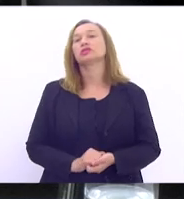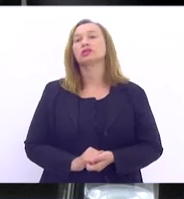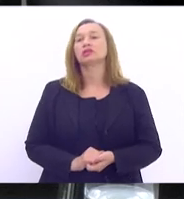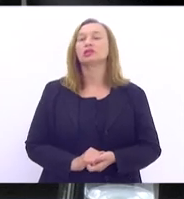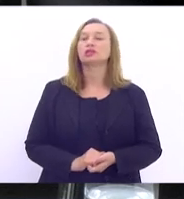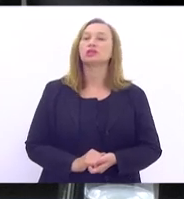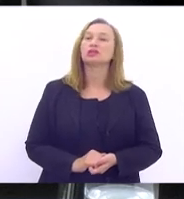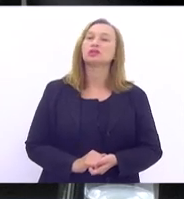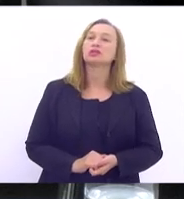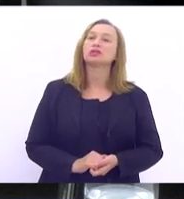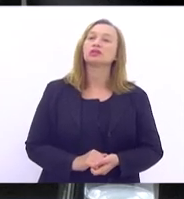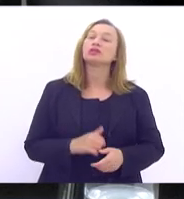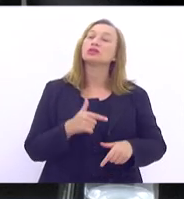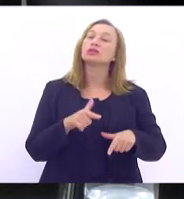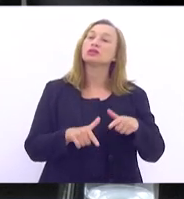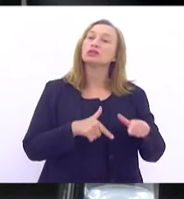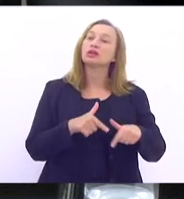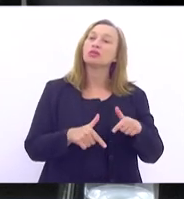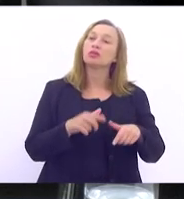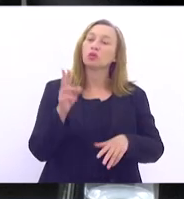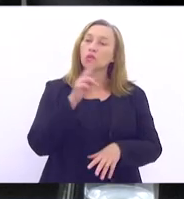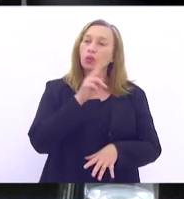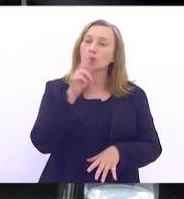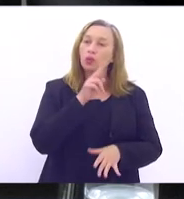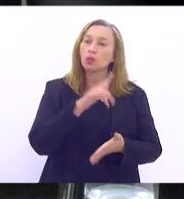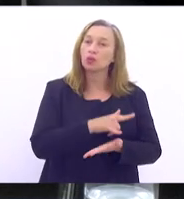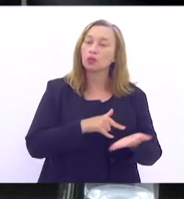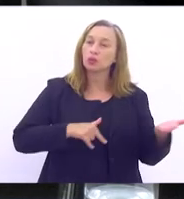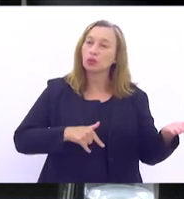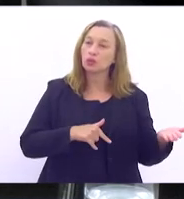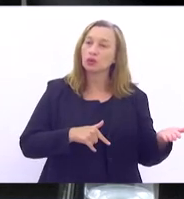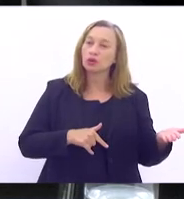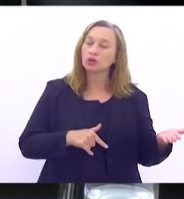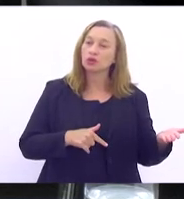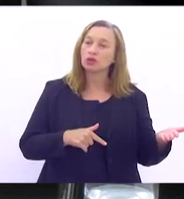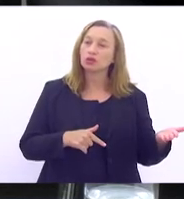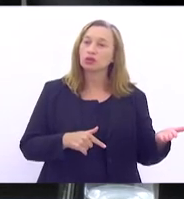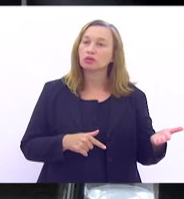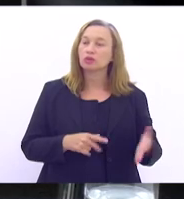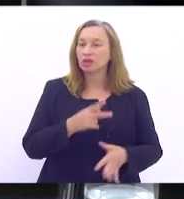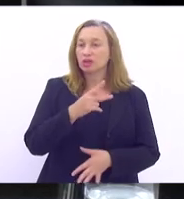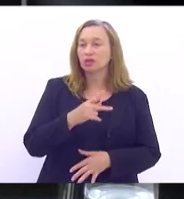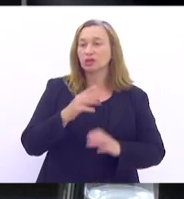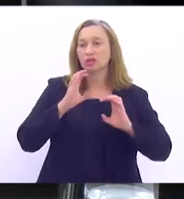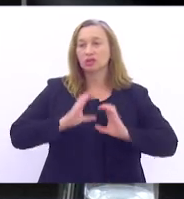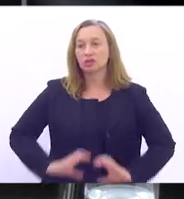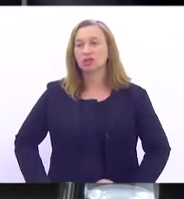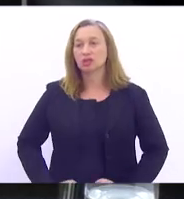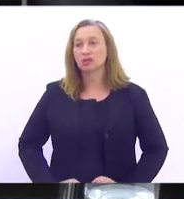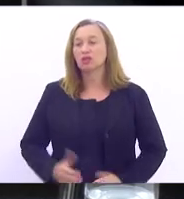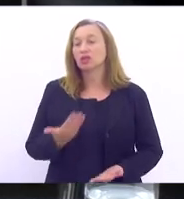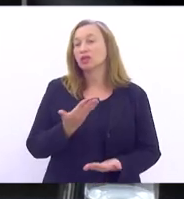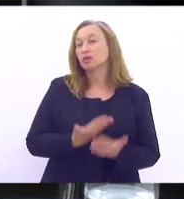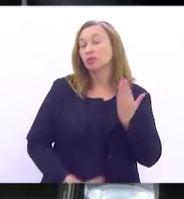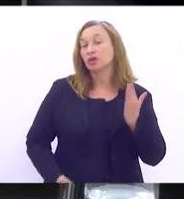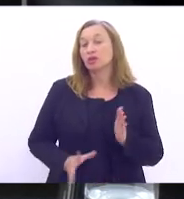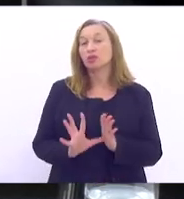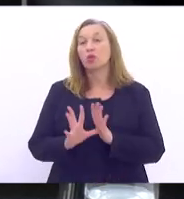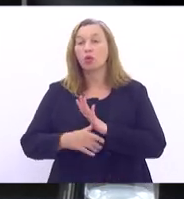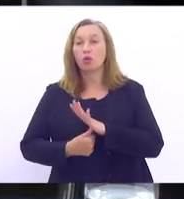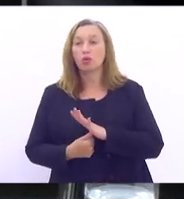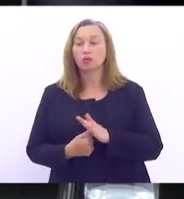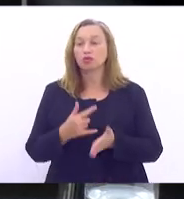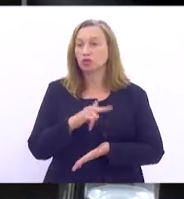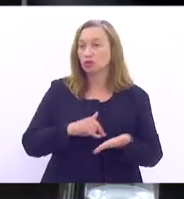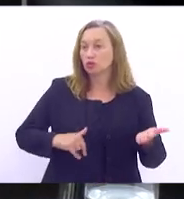disponibilizar serviços de emissão emergencial de documento provisório de identificação para cidadãos que sofram com a perda, furto ou roubo de seus